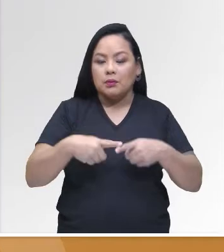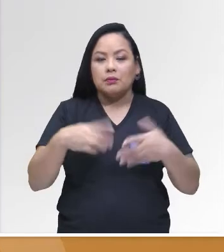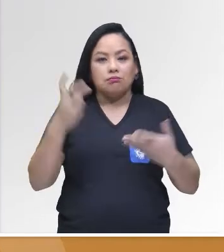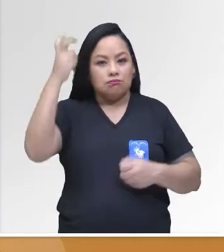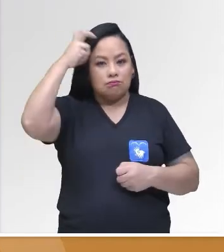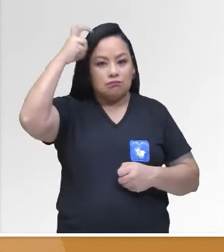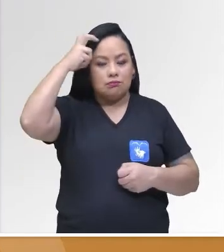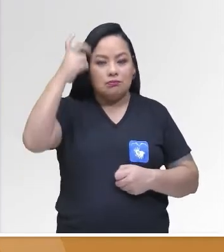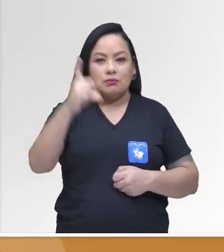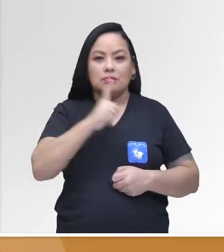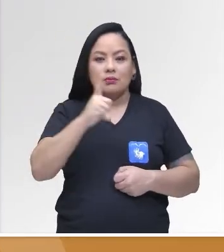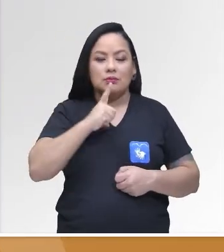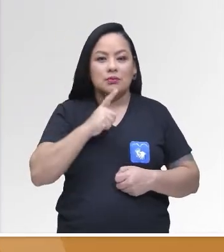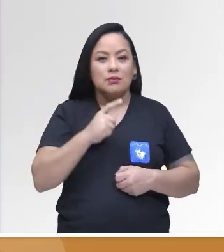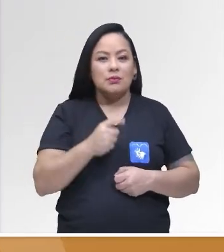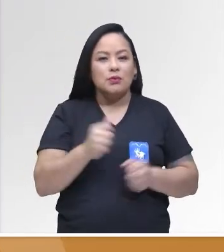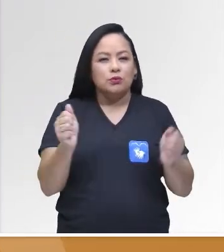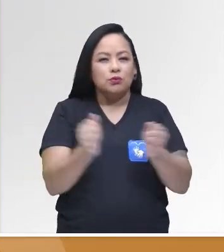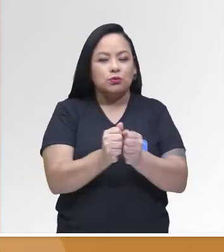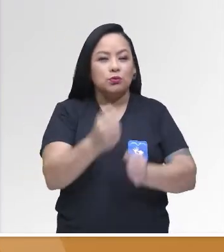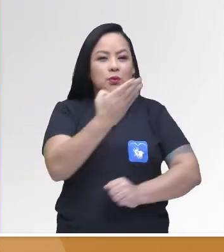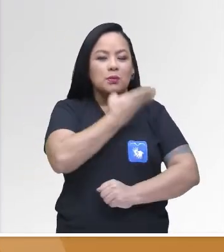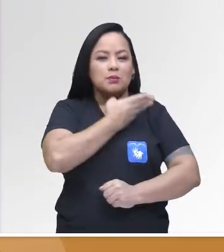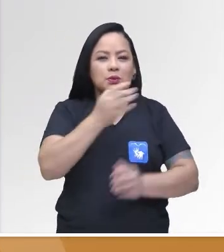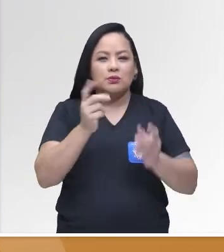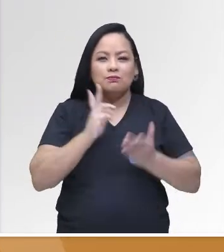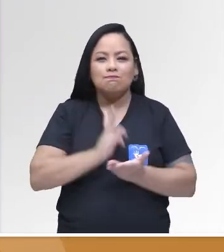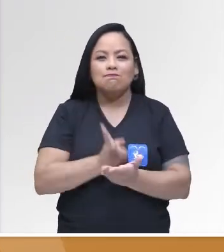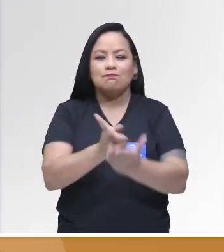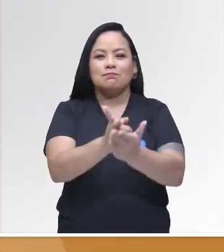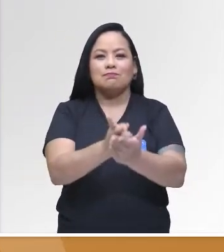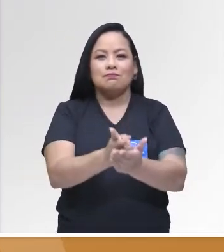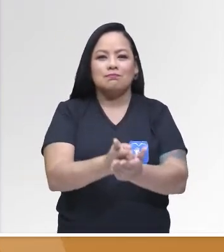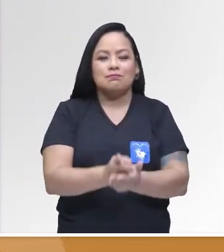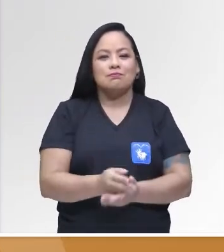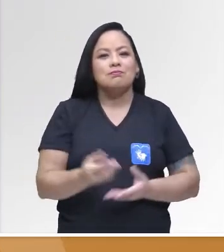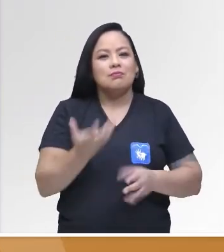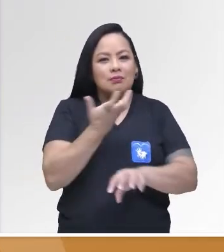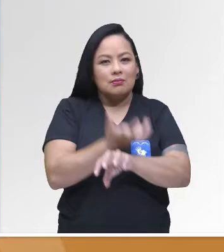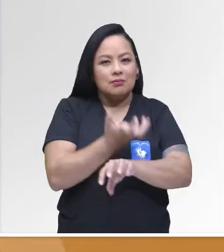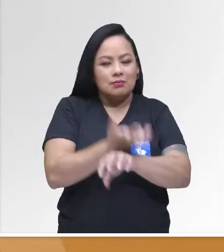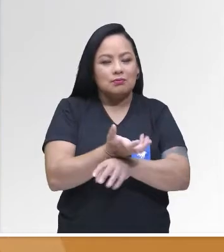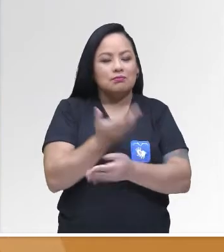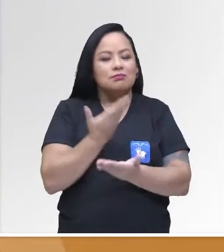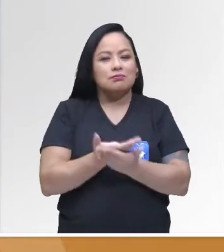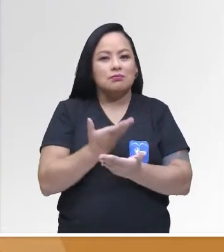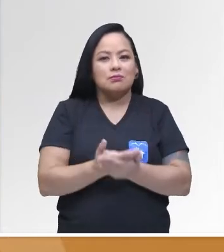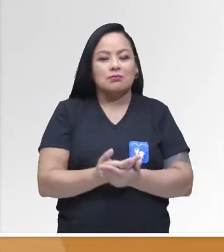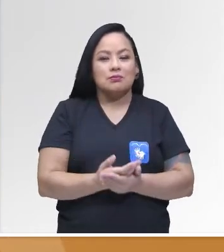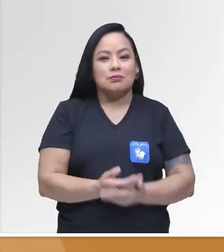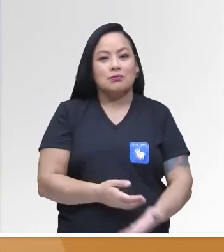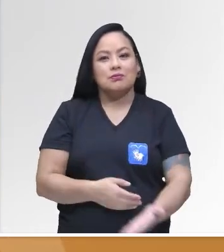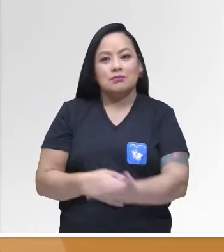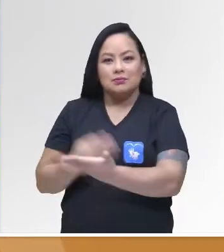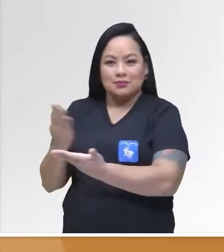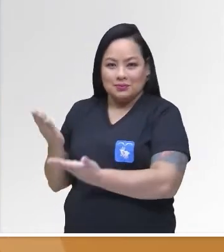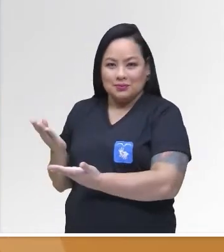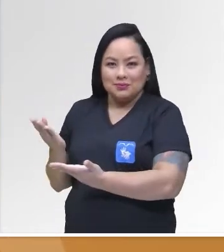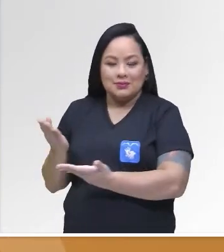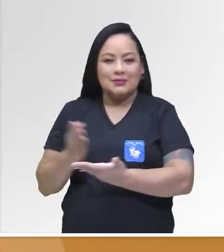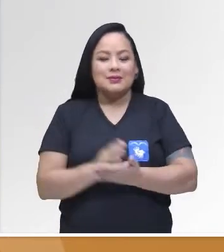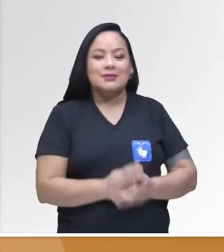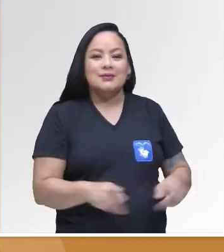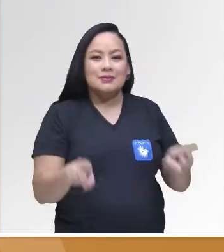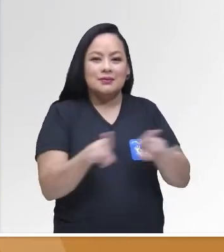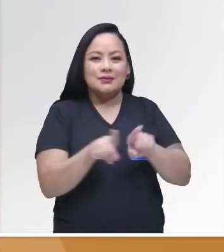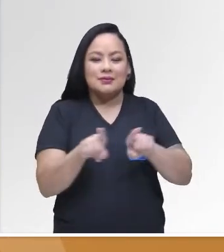a companhia de um amiguinho que estará conosco durante o componente curricular. Quero apresentar a vocês e ele